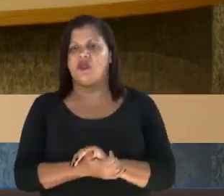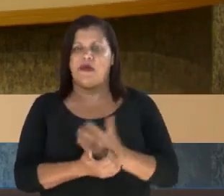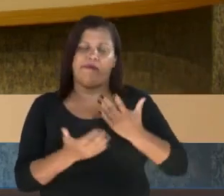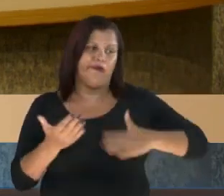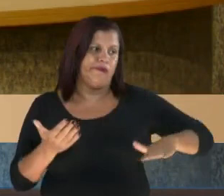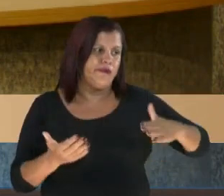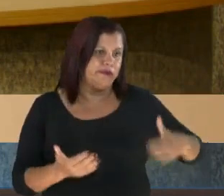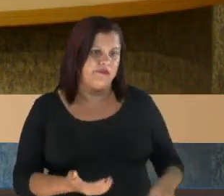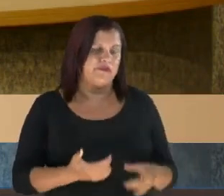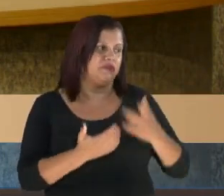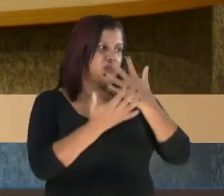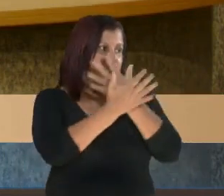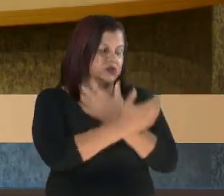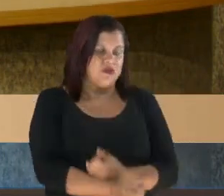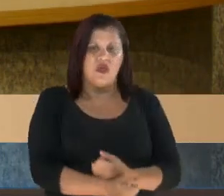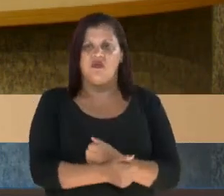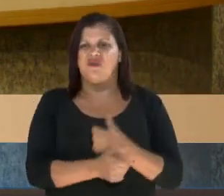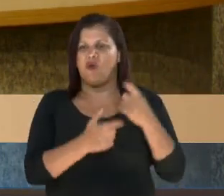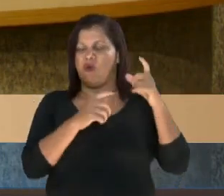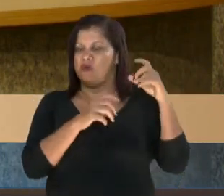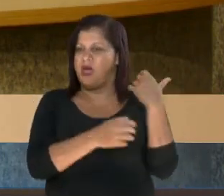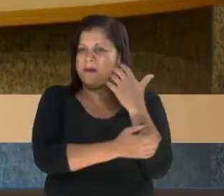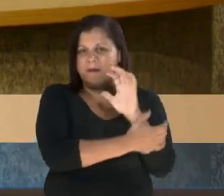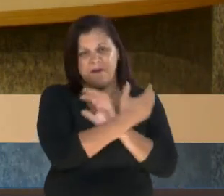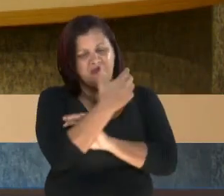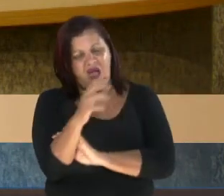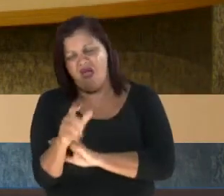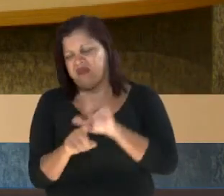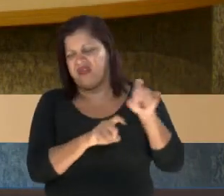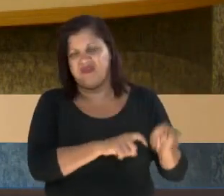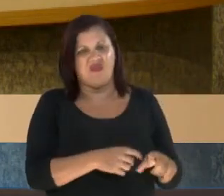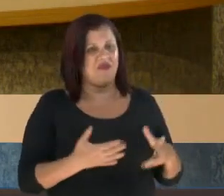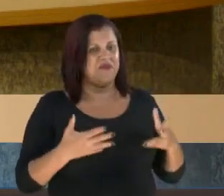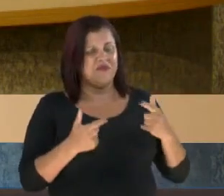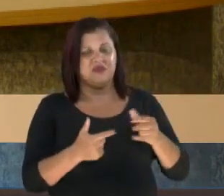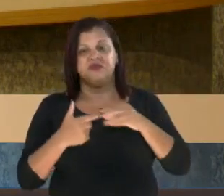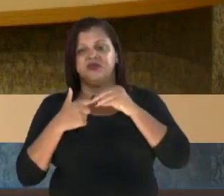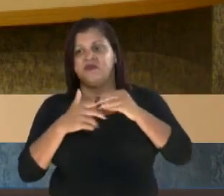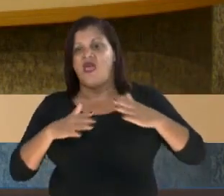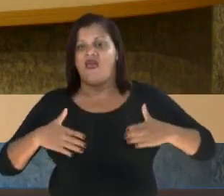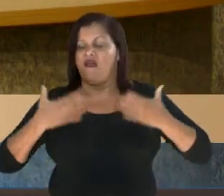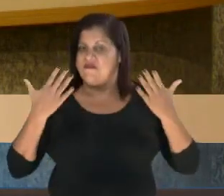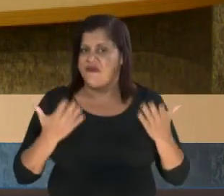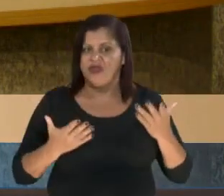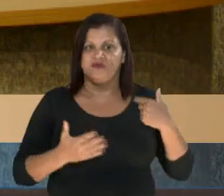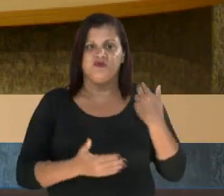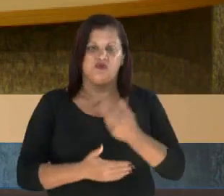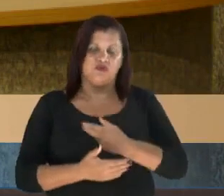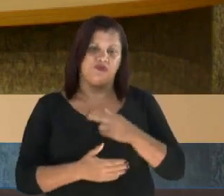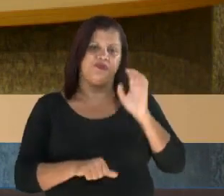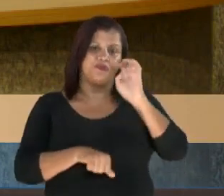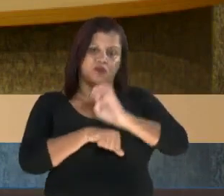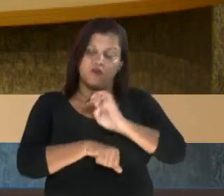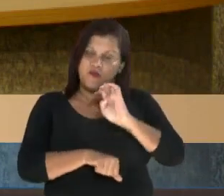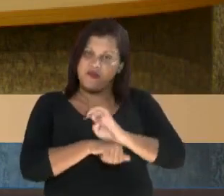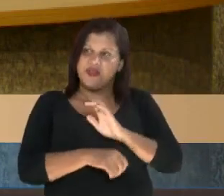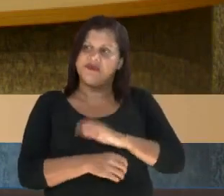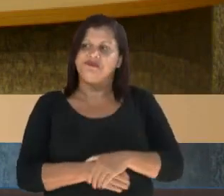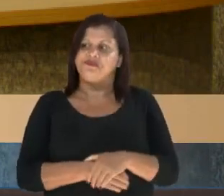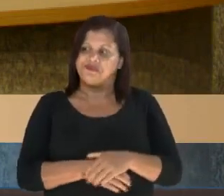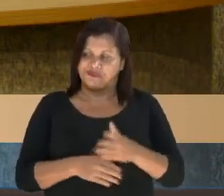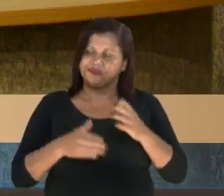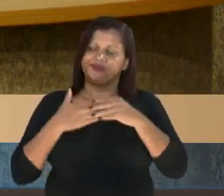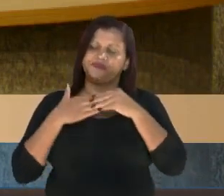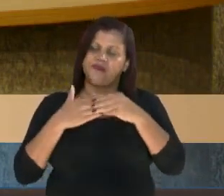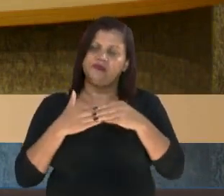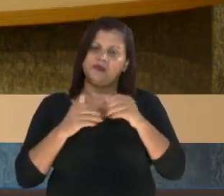no sertão na Zona da Mata no Agreste nas principais eventos né do nosso Estado nós estamos